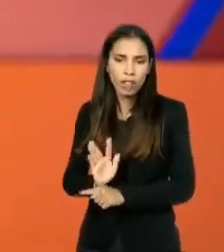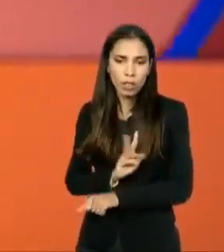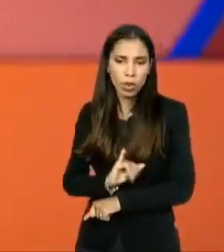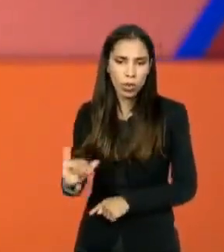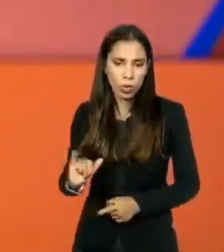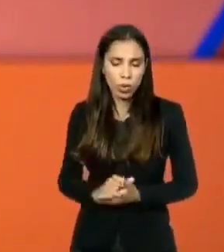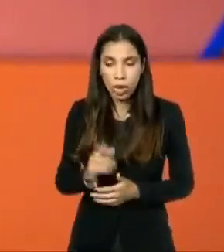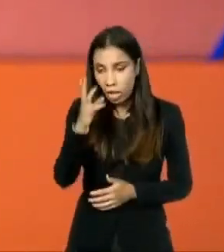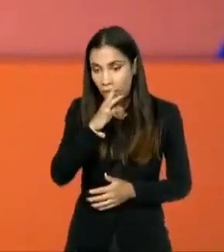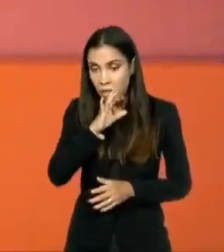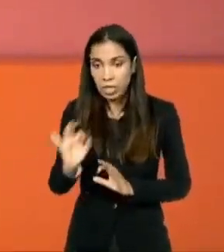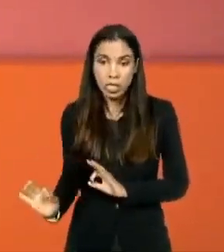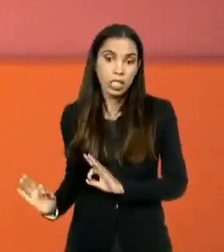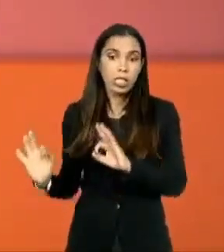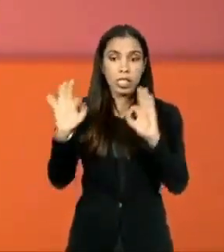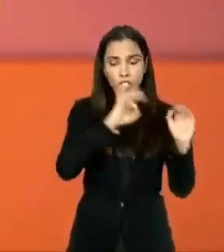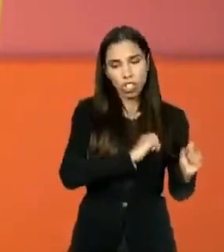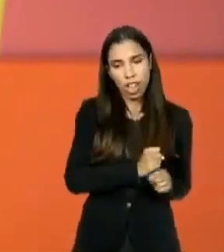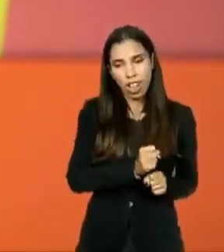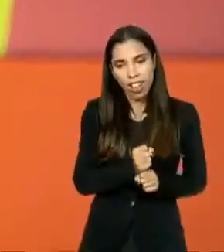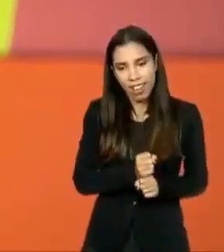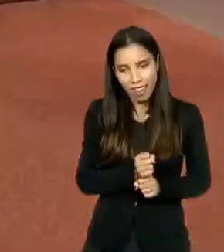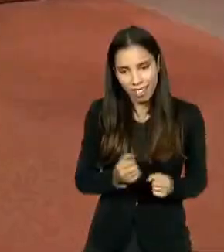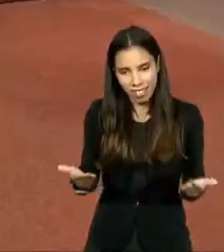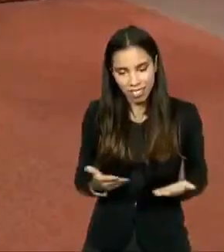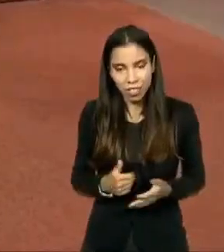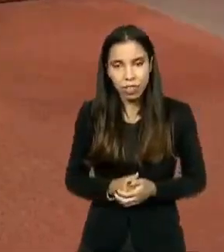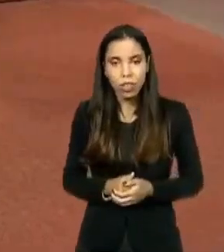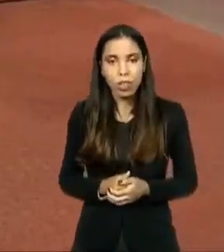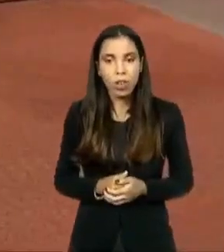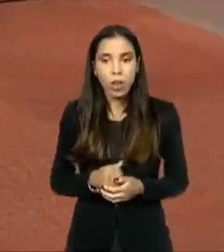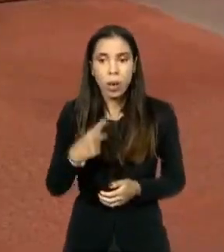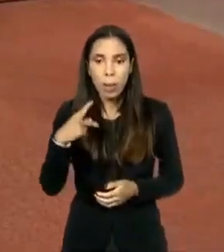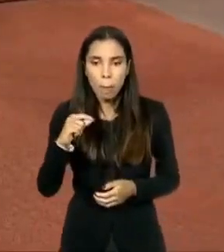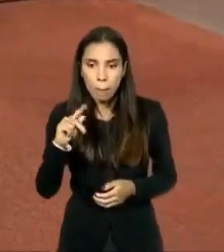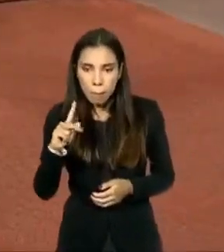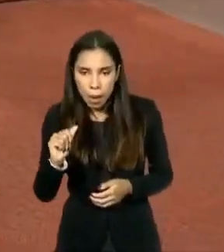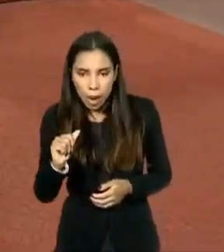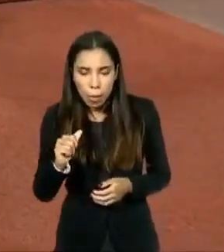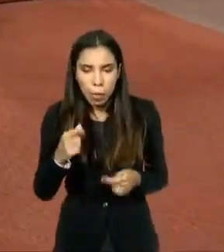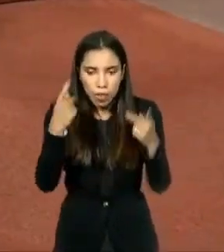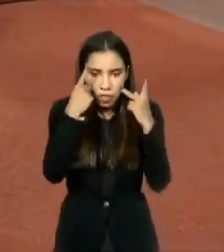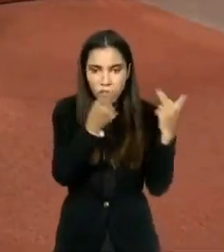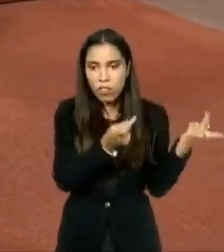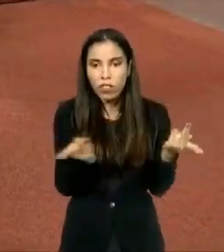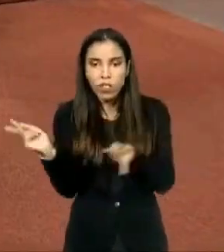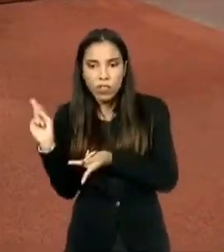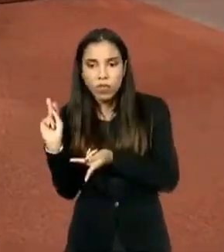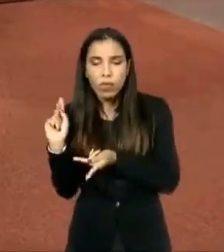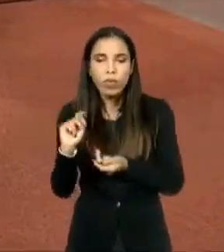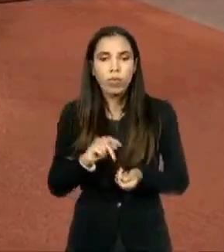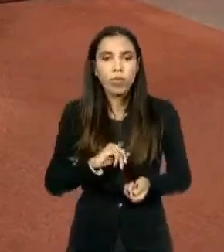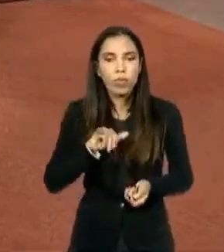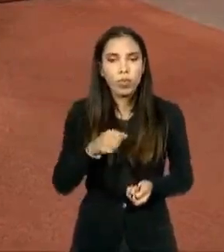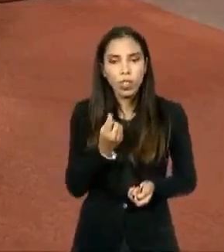a assistir o filme ainda esse ano, entendeu? Amém. Teve algum Papa, então, que visitou a favela? O favela Papa do João Papa Paulo foi II. Por causa do Papa João Paulo